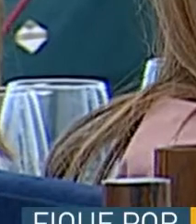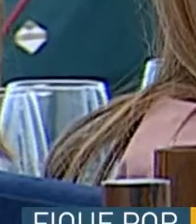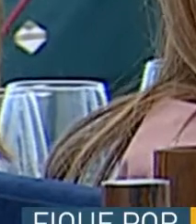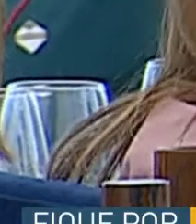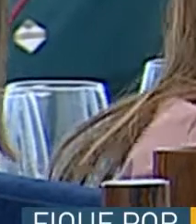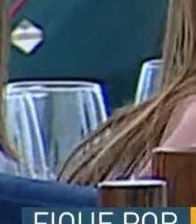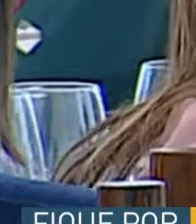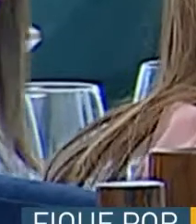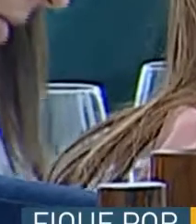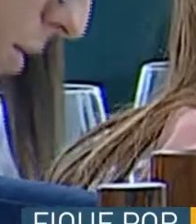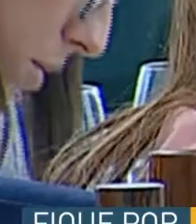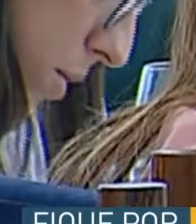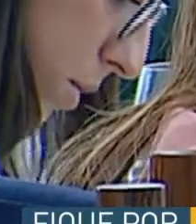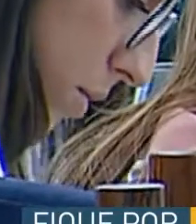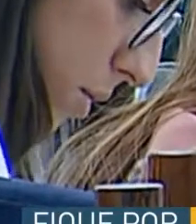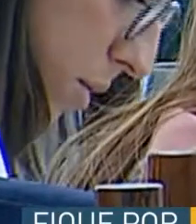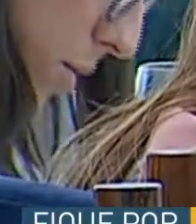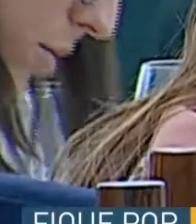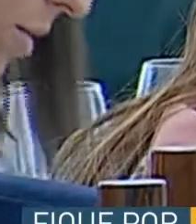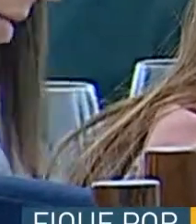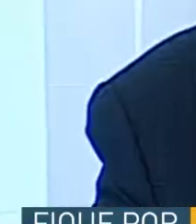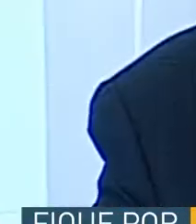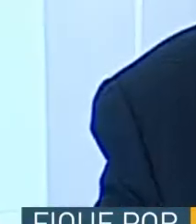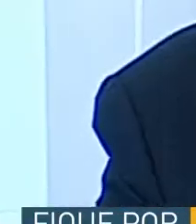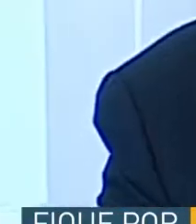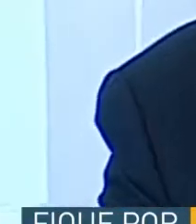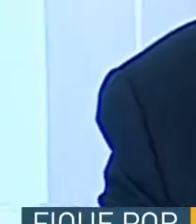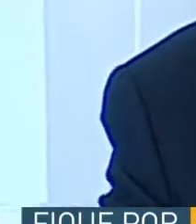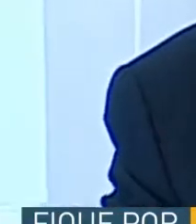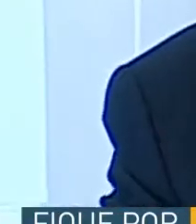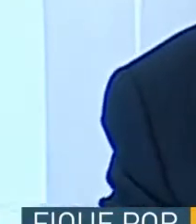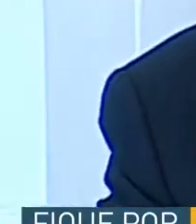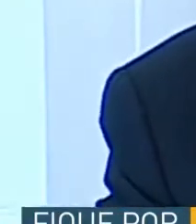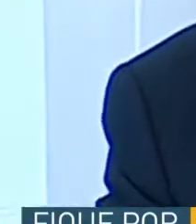Não acredito, não. Nem ele, ele não é candidato. Você é candidato, Meirelles?